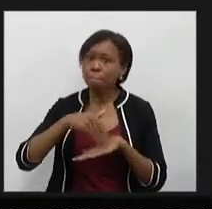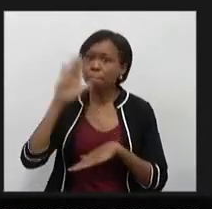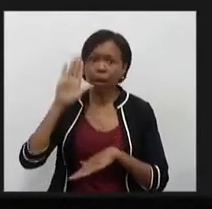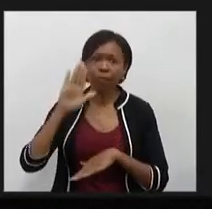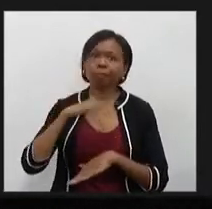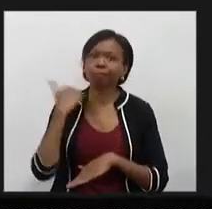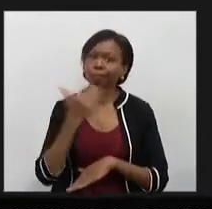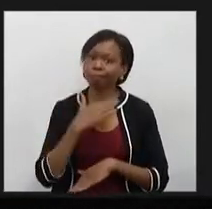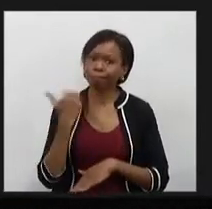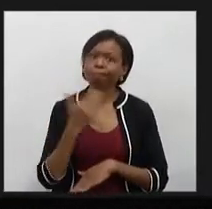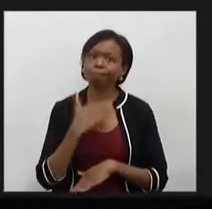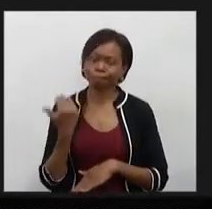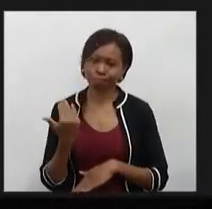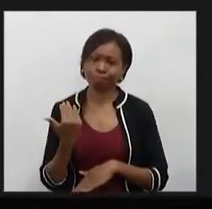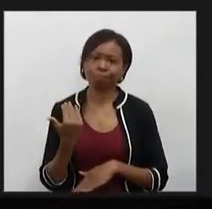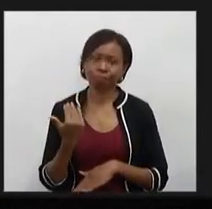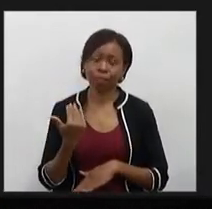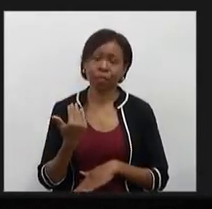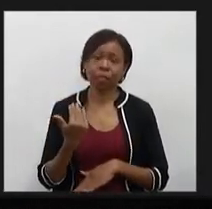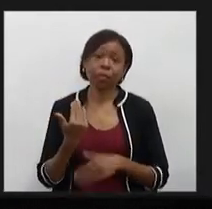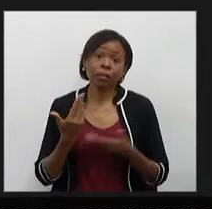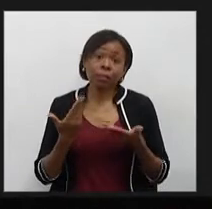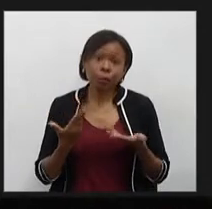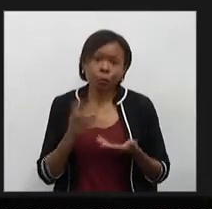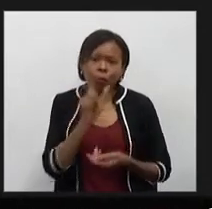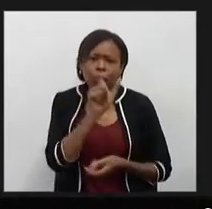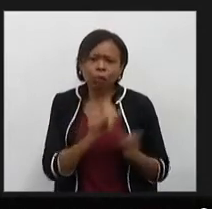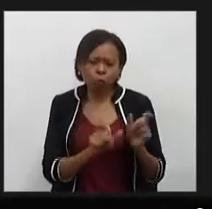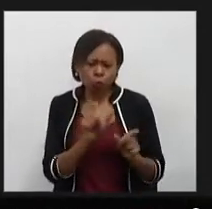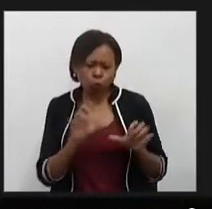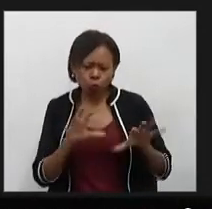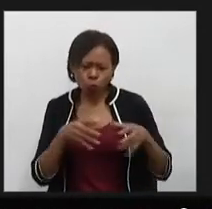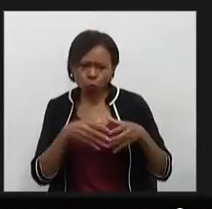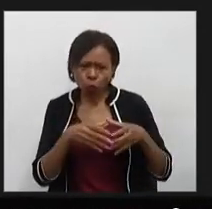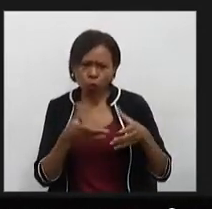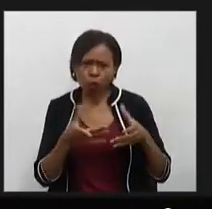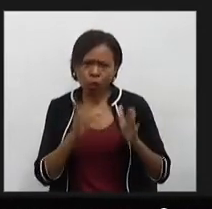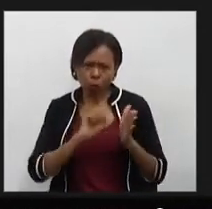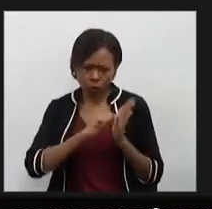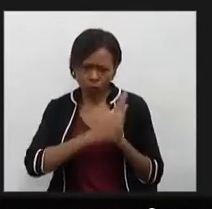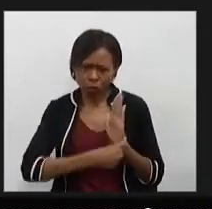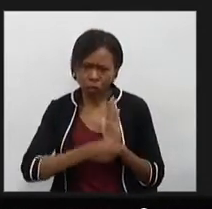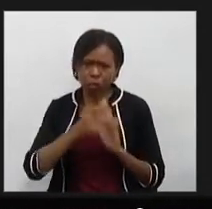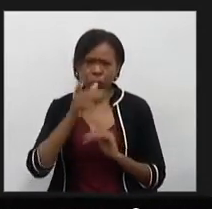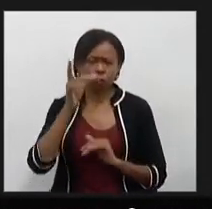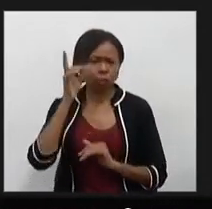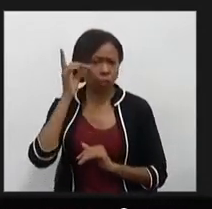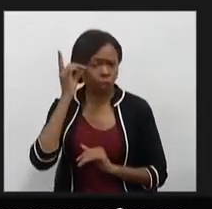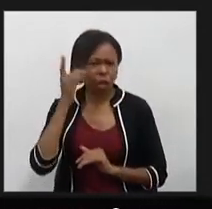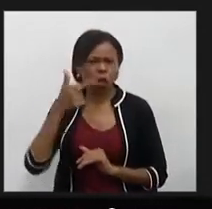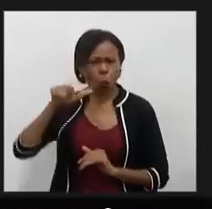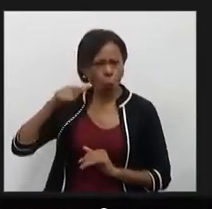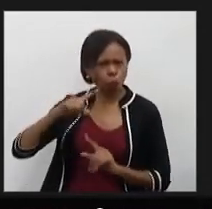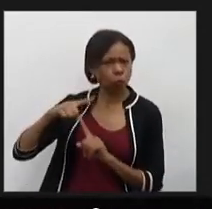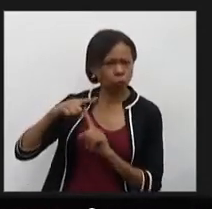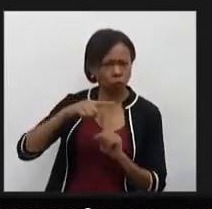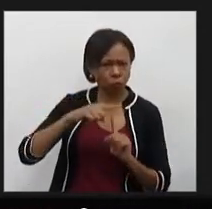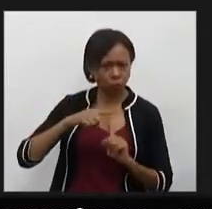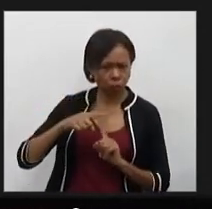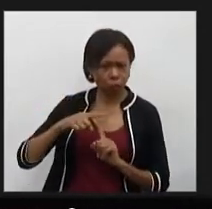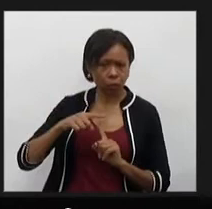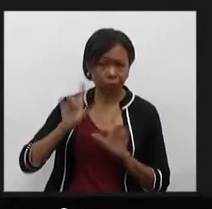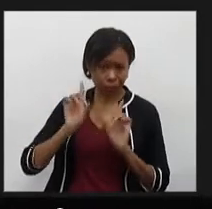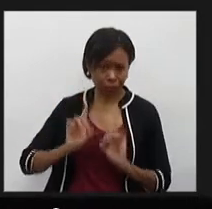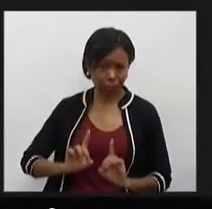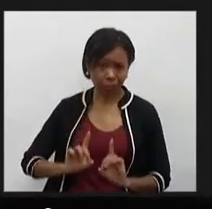Então, sem dúvida nenhuma, a pessoa com síndrome de Down e com outros tipos de deficiência já deveriam ter sido contempladas